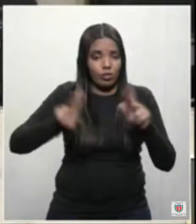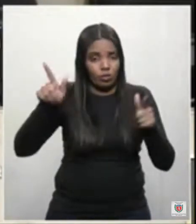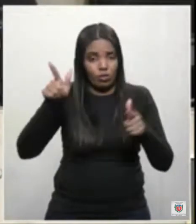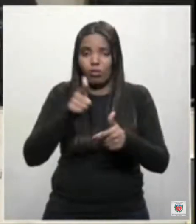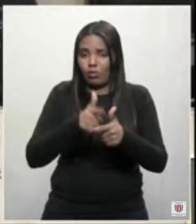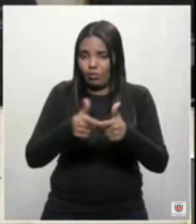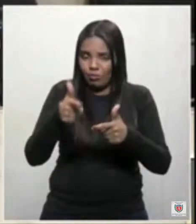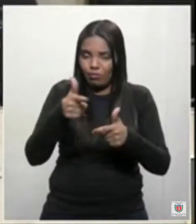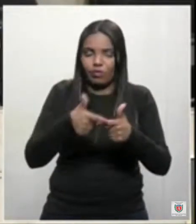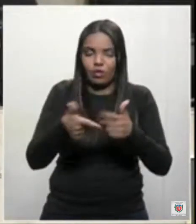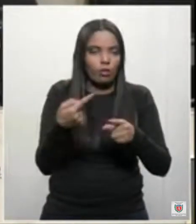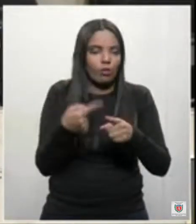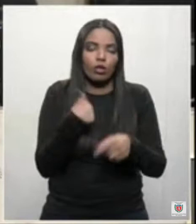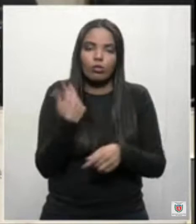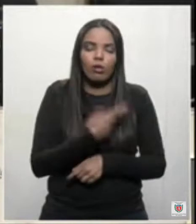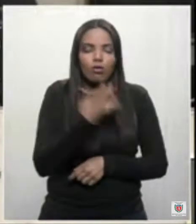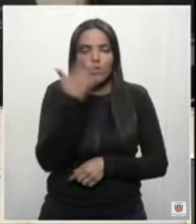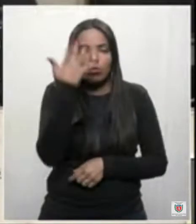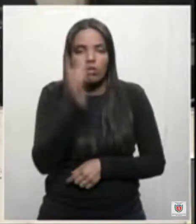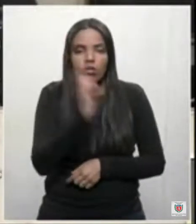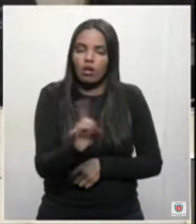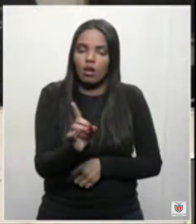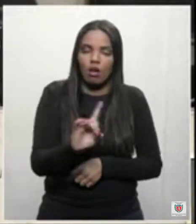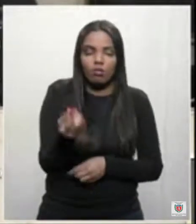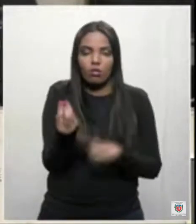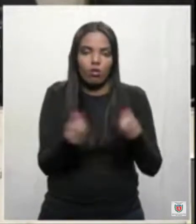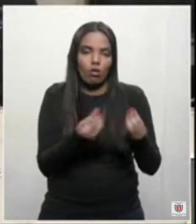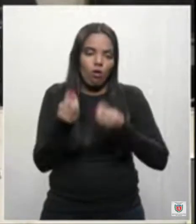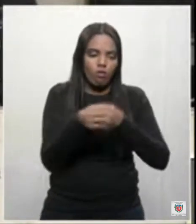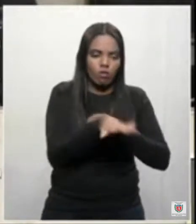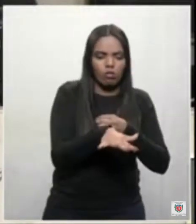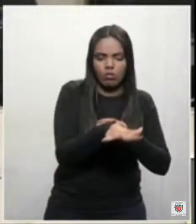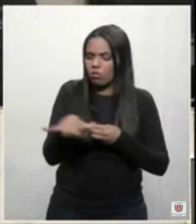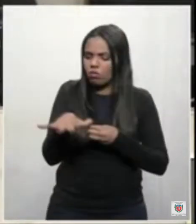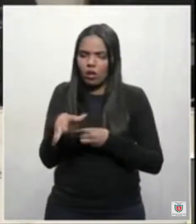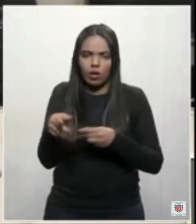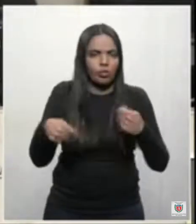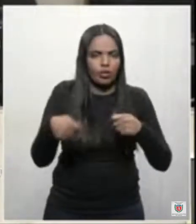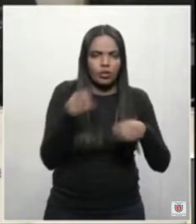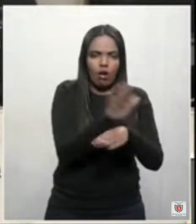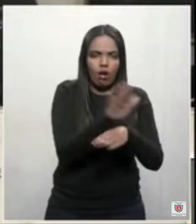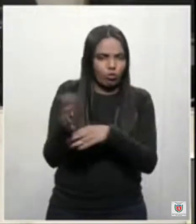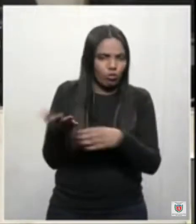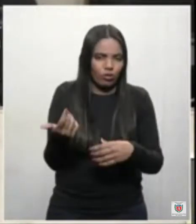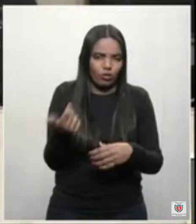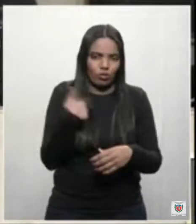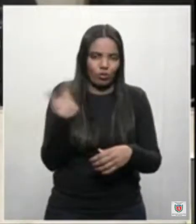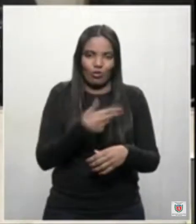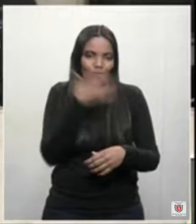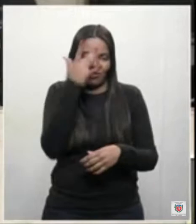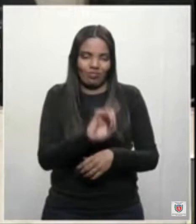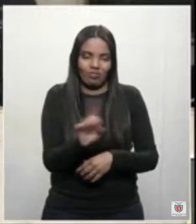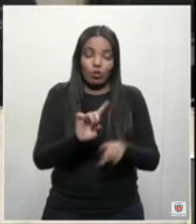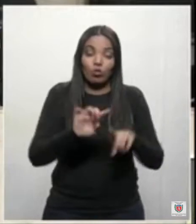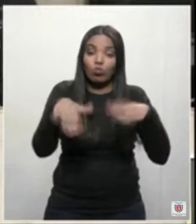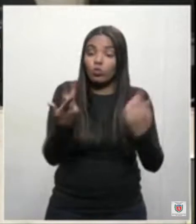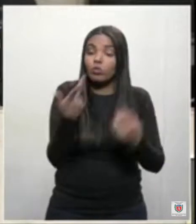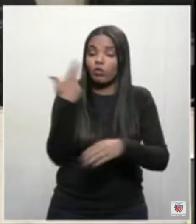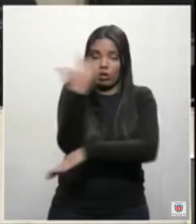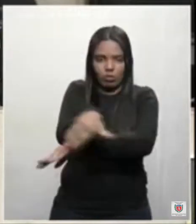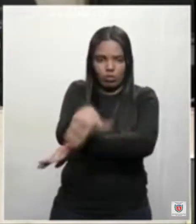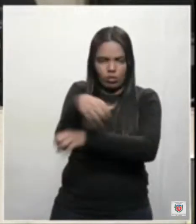Necessariamente você não tem uma noção qual é o setor, qual é a área de atividade que poderia ter nesse momento impacto. Quando a gente fala assim de asfalto, primeiro